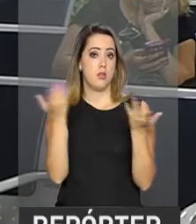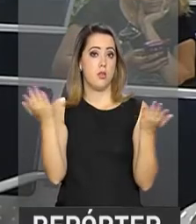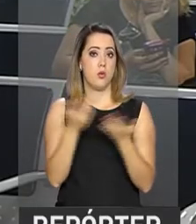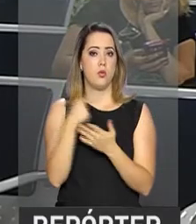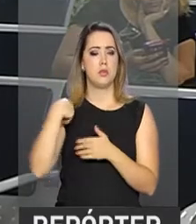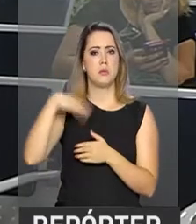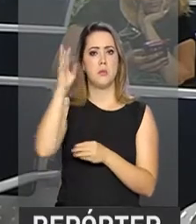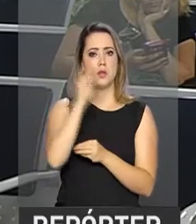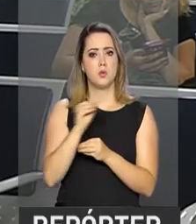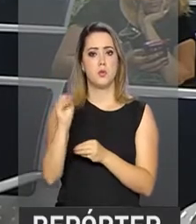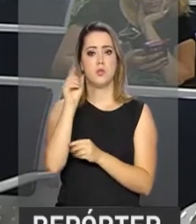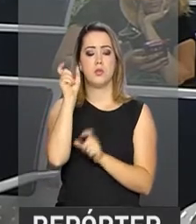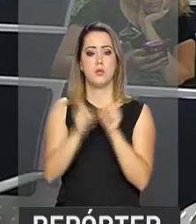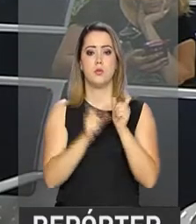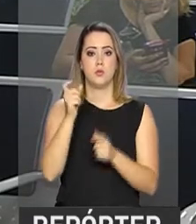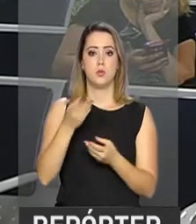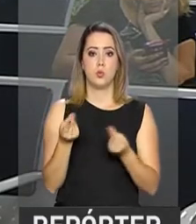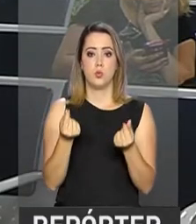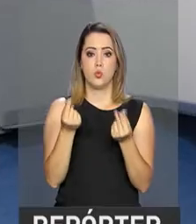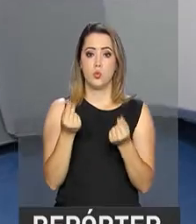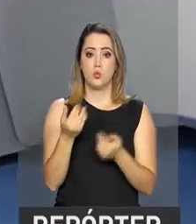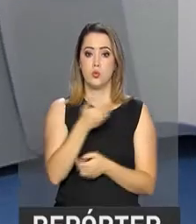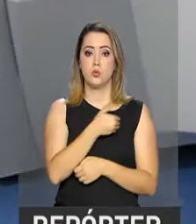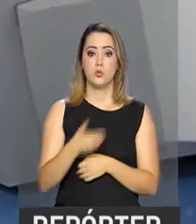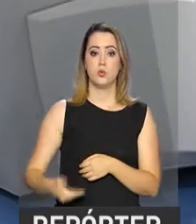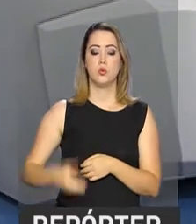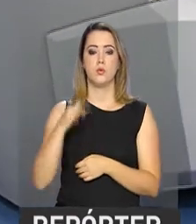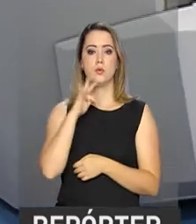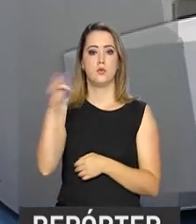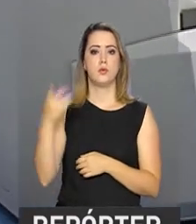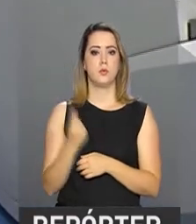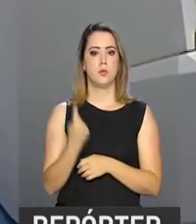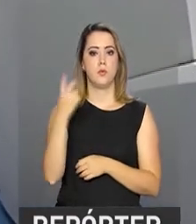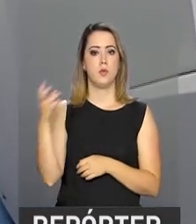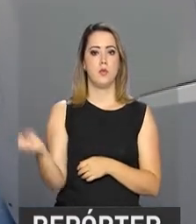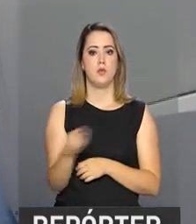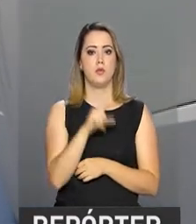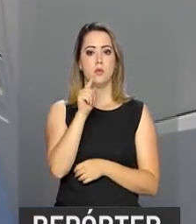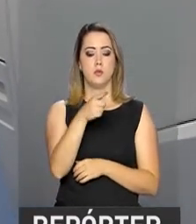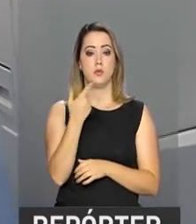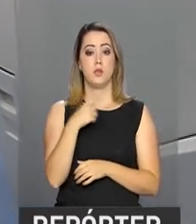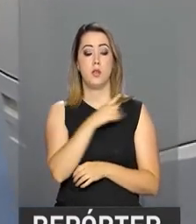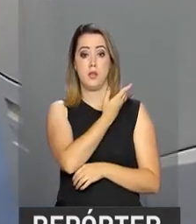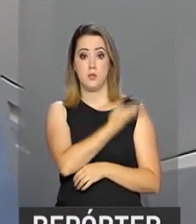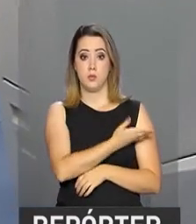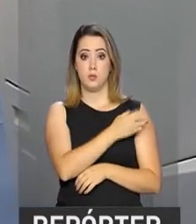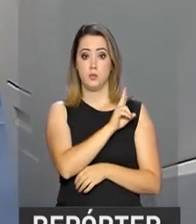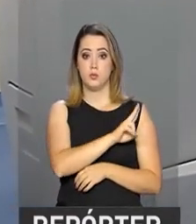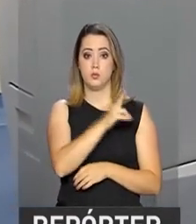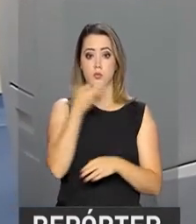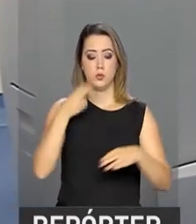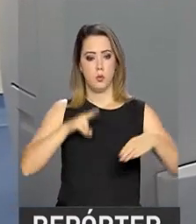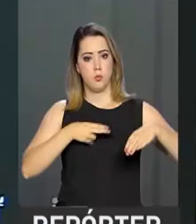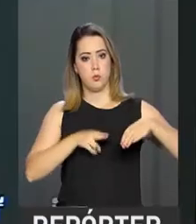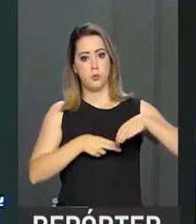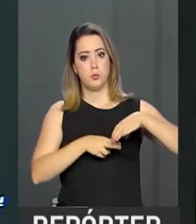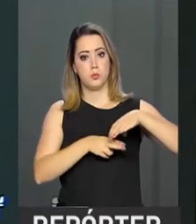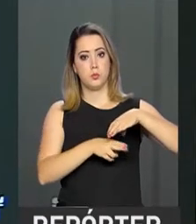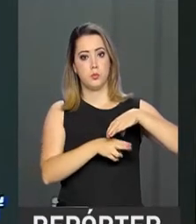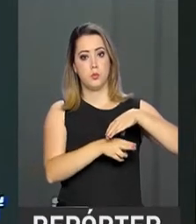com repasse de recursos do governo federal uma das novidades do instituto é este equipamento de radiocirurgia